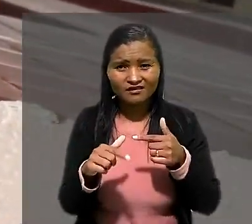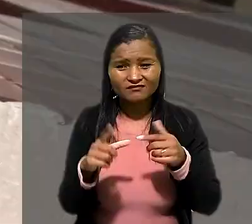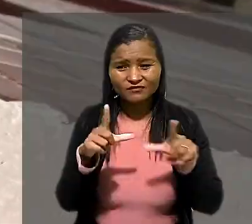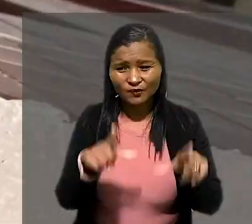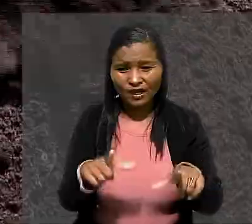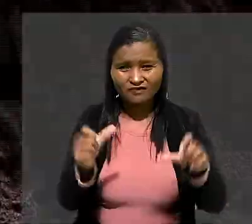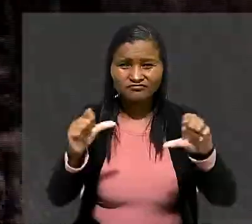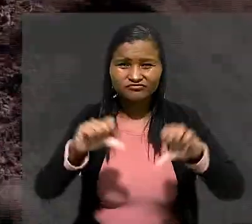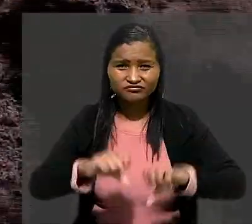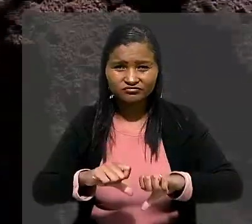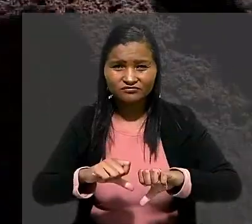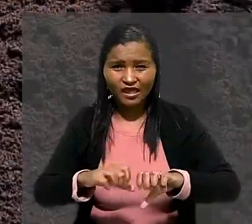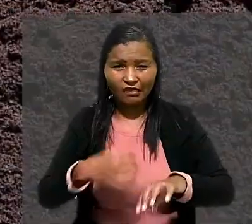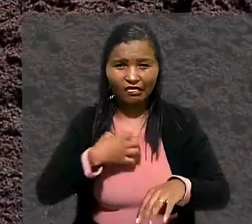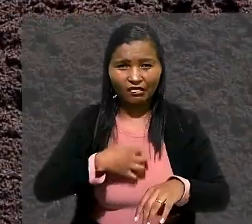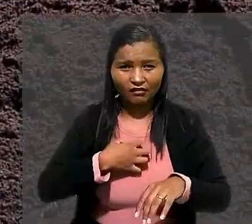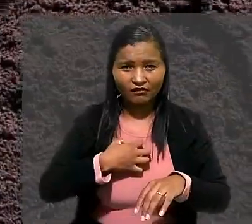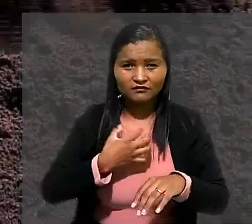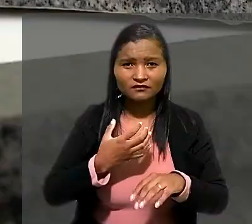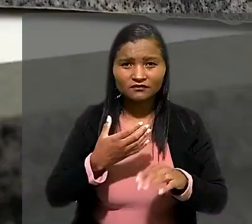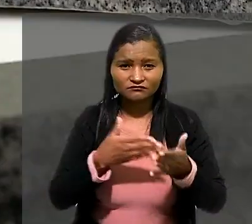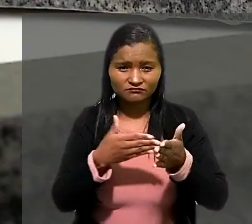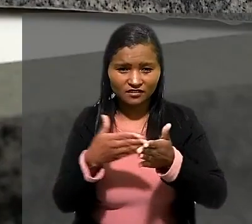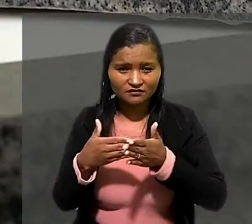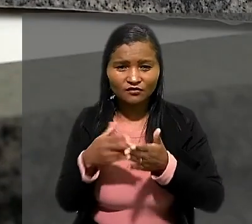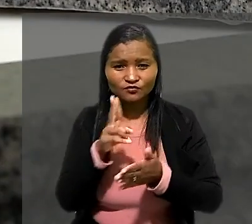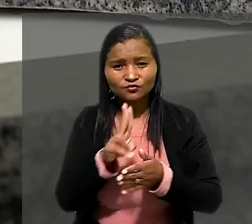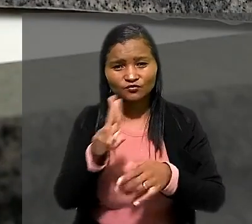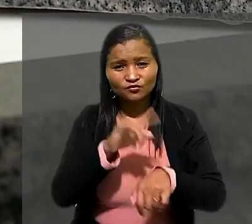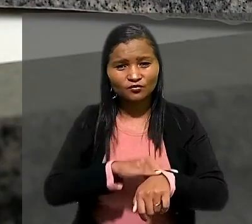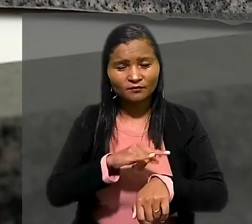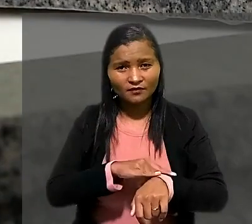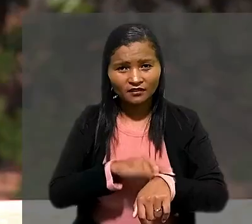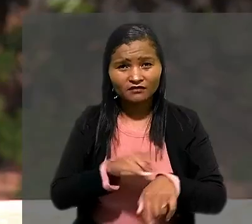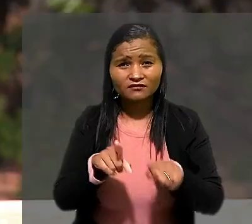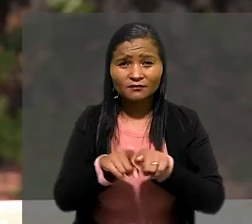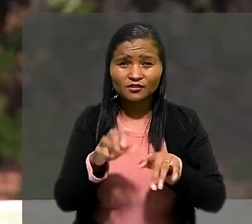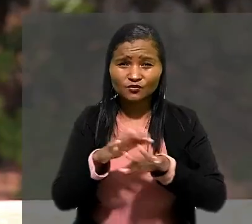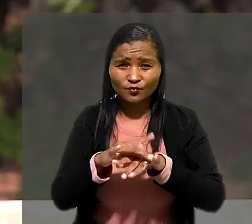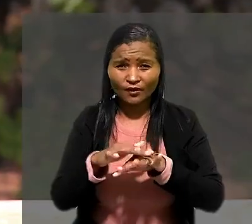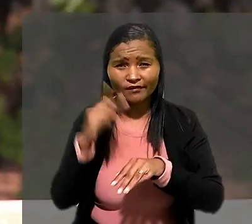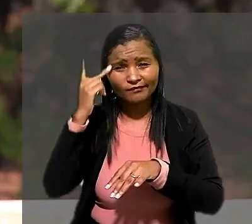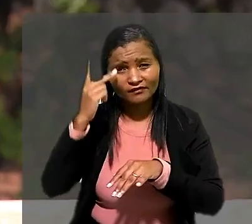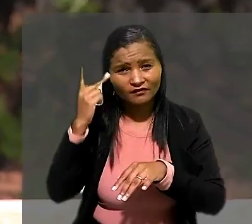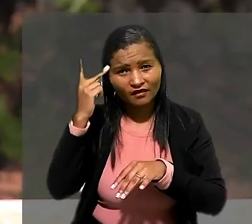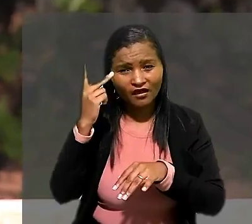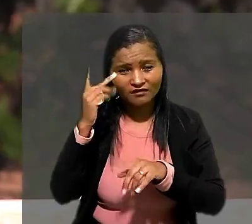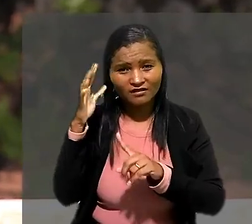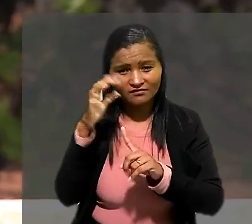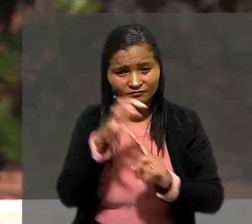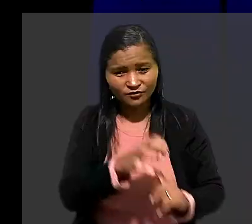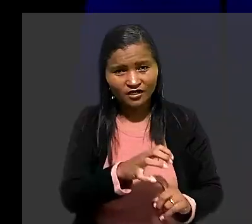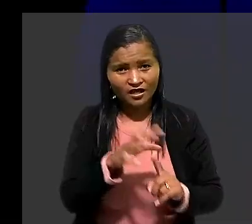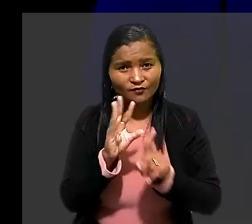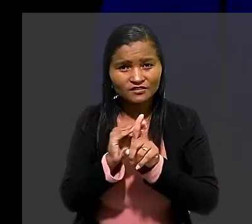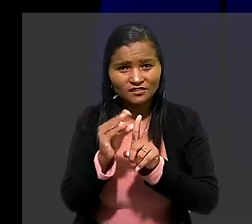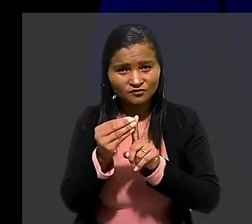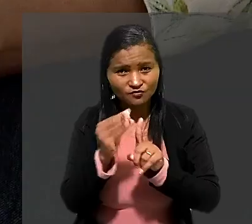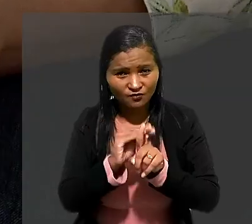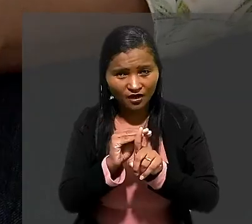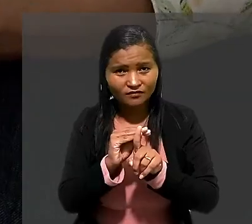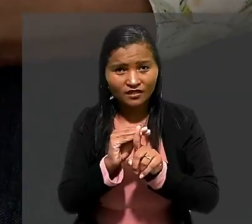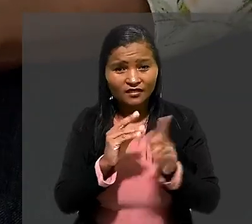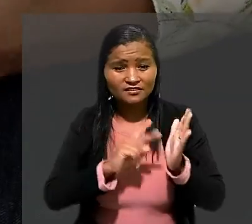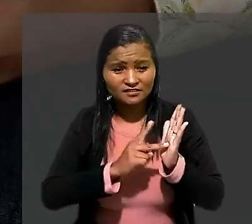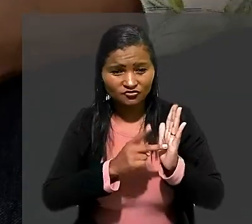de trabalho, condições degradantes, limitação do uso de banheiro, mas também de doenças psiquiátricas, assédio moral